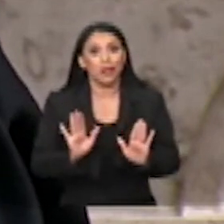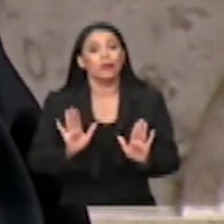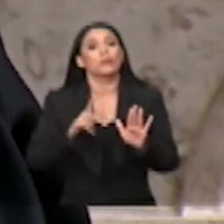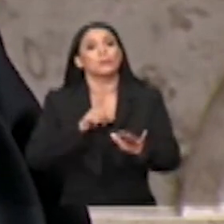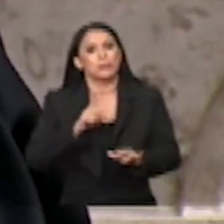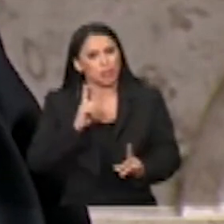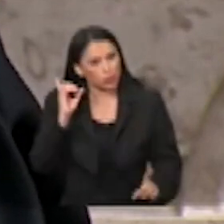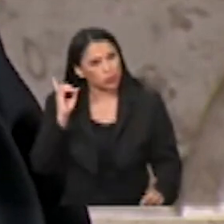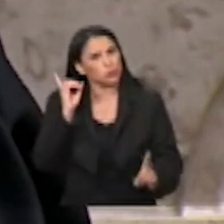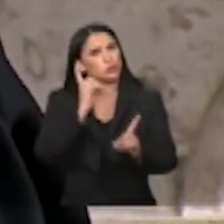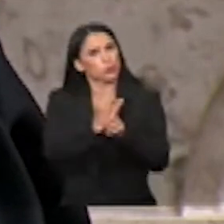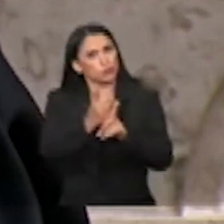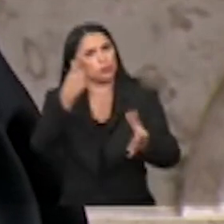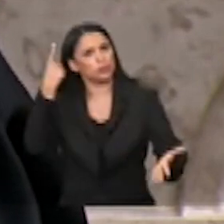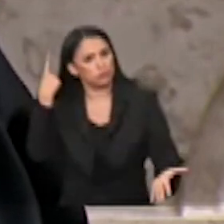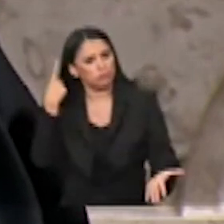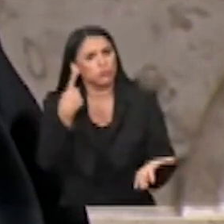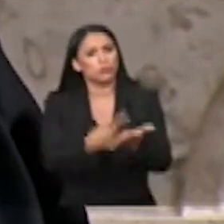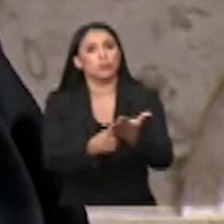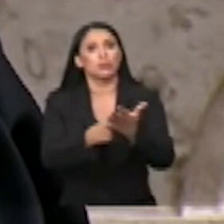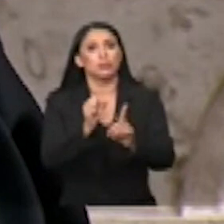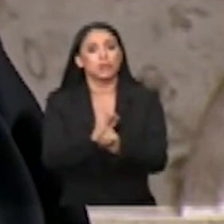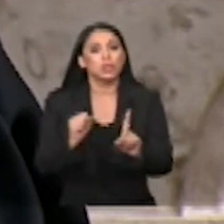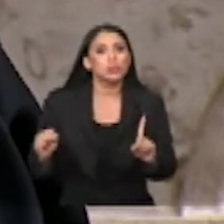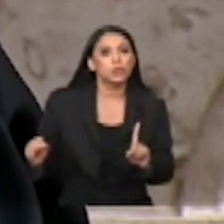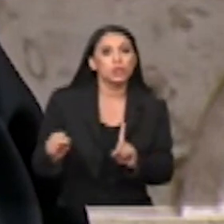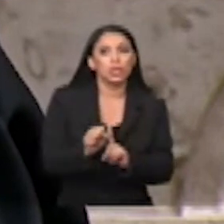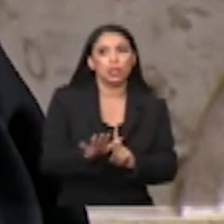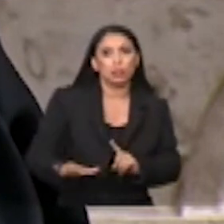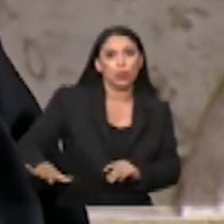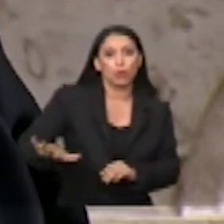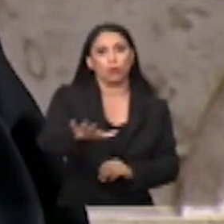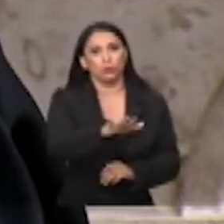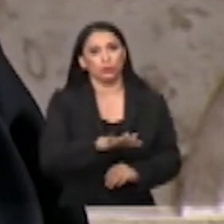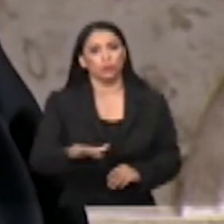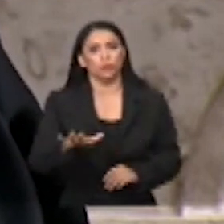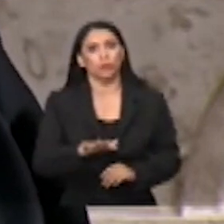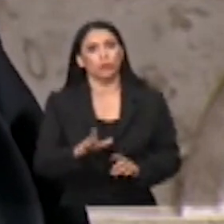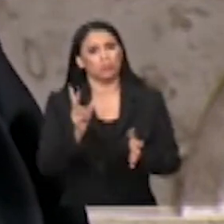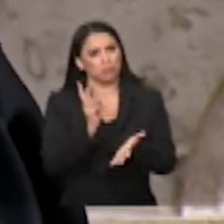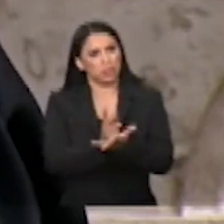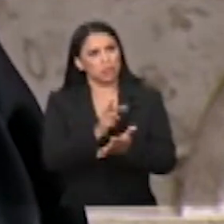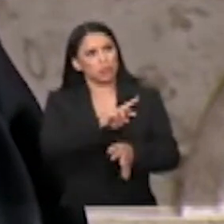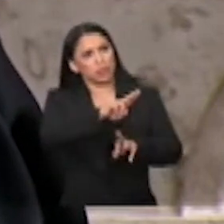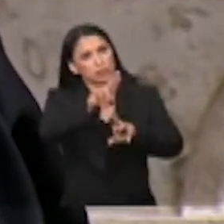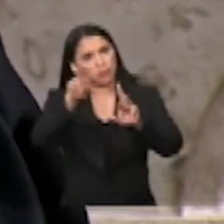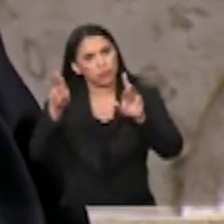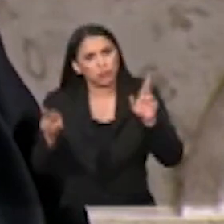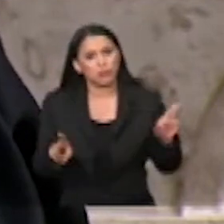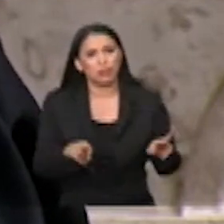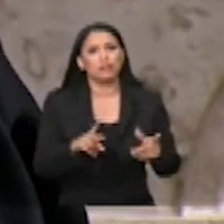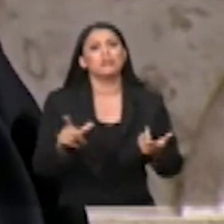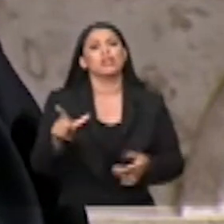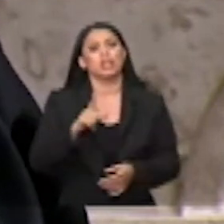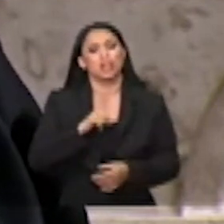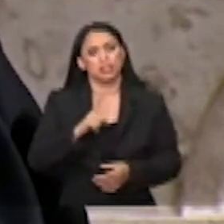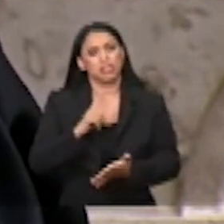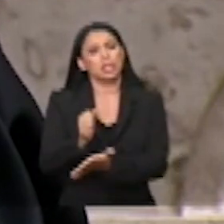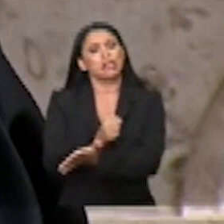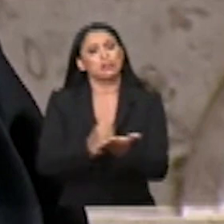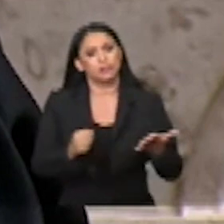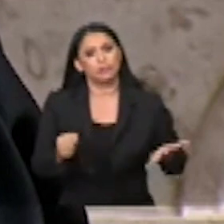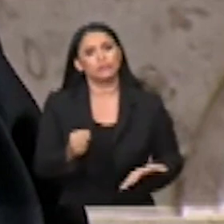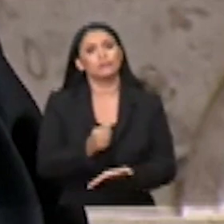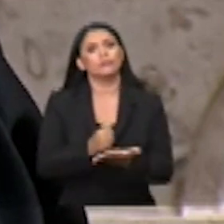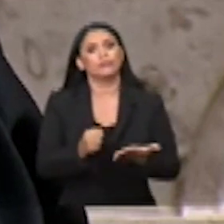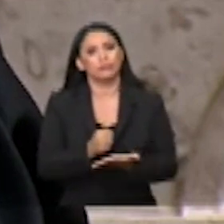do compromisso da sociedade com um todo, embora heterogênea, em torno de postulados fundamentais